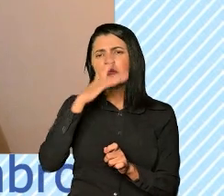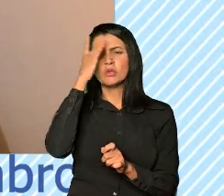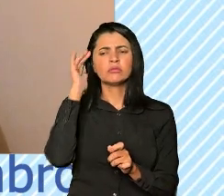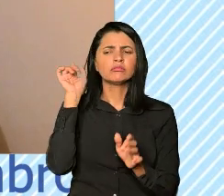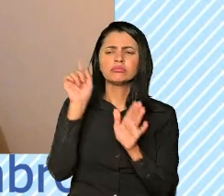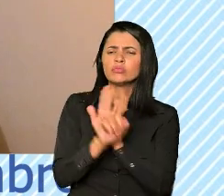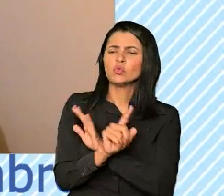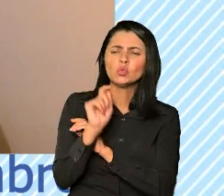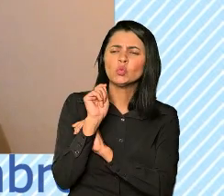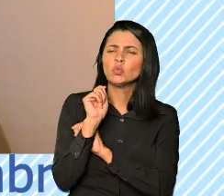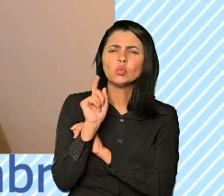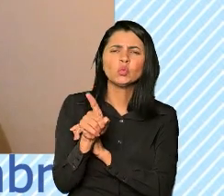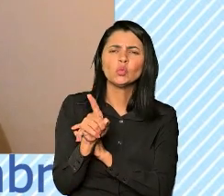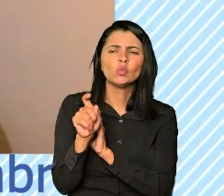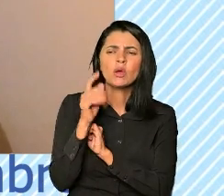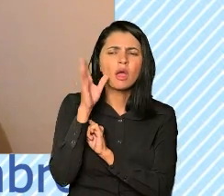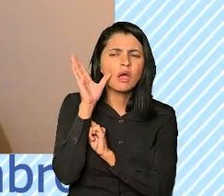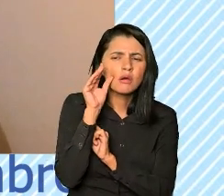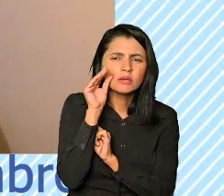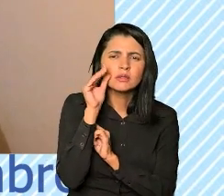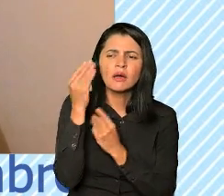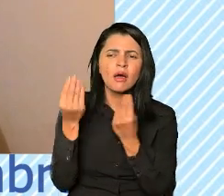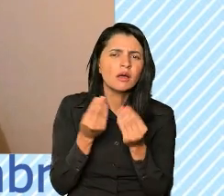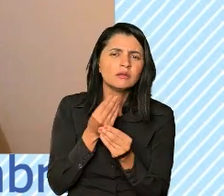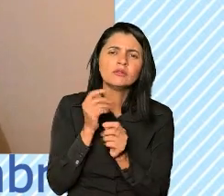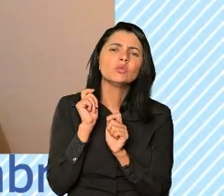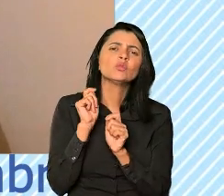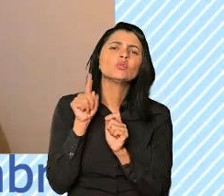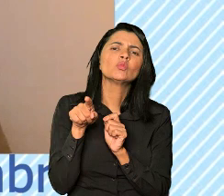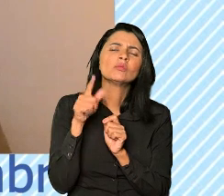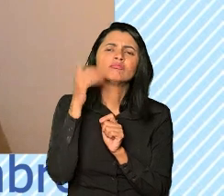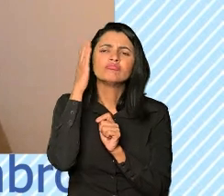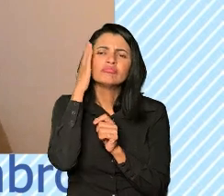perguntam, né? Não tem essa curiosidade, né? Do que